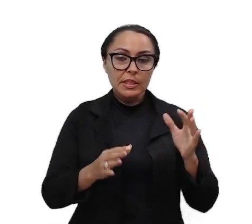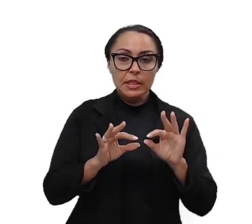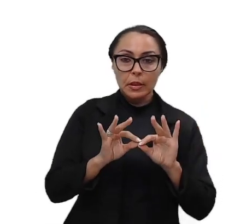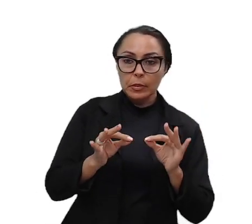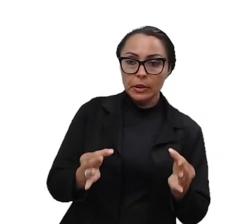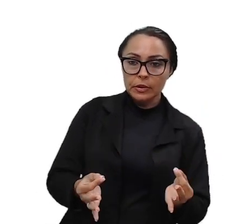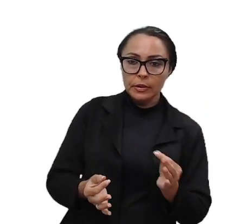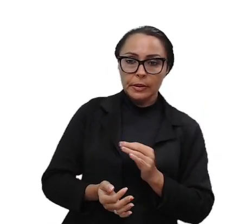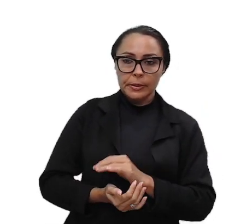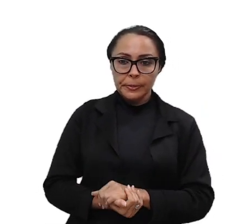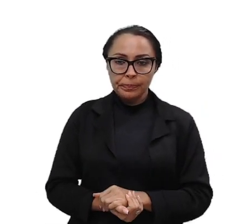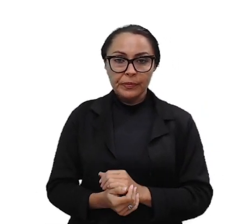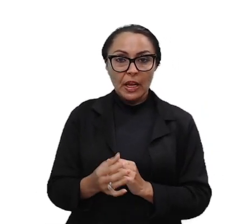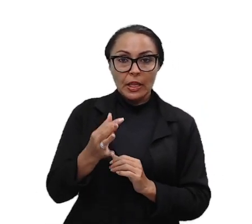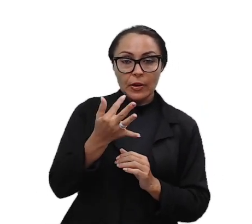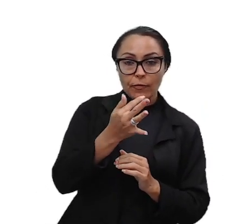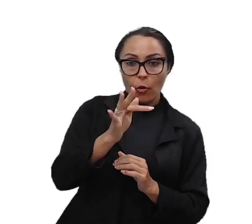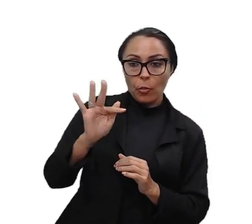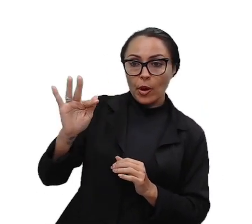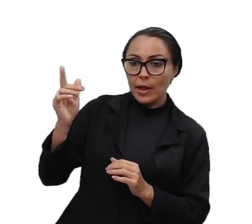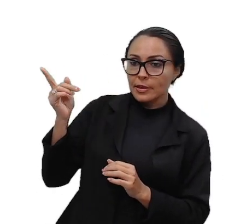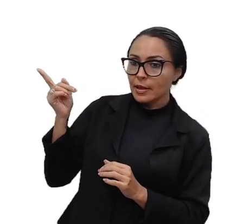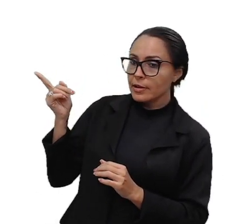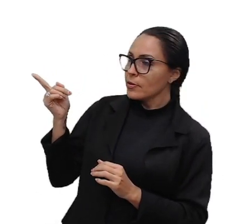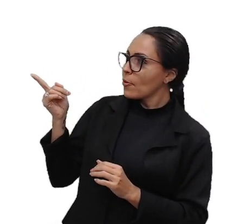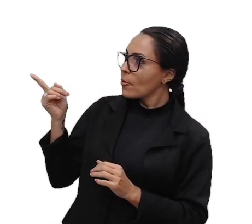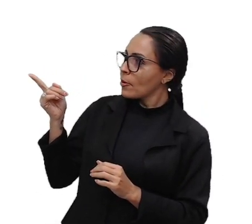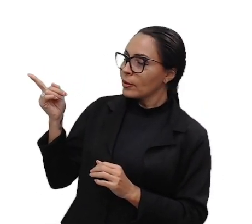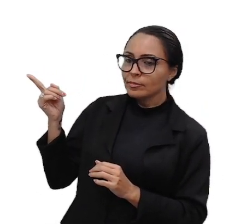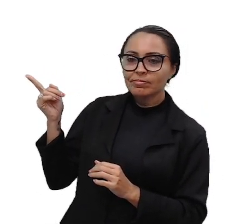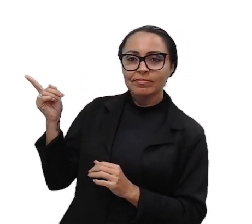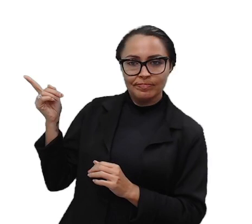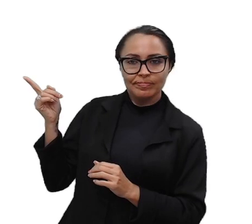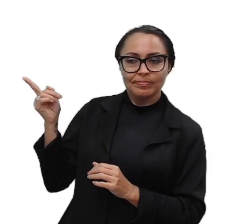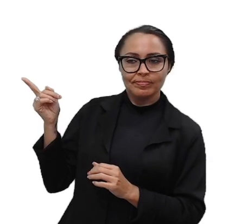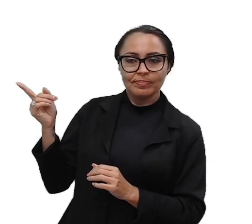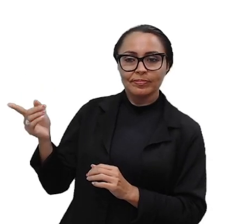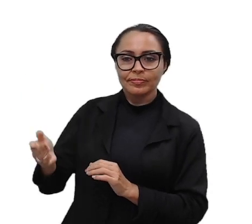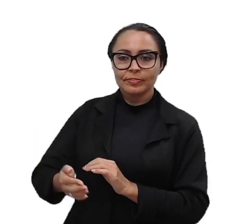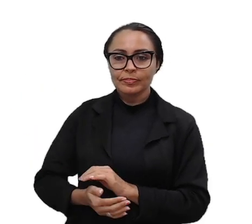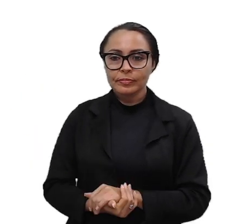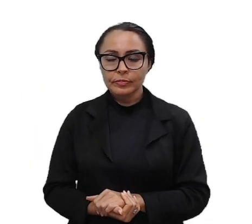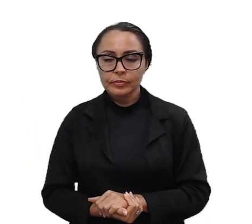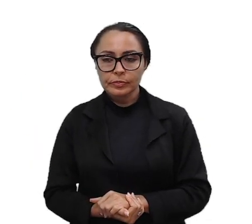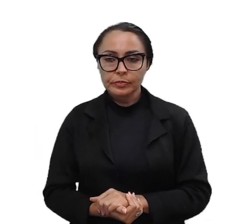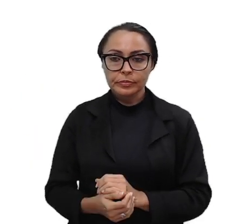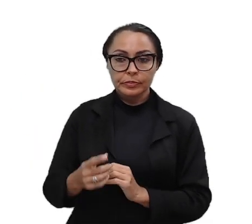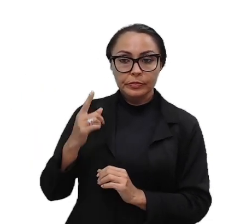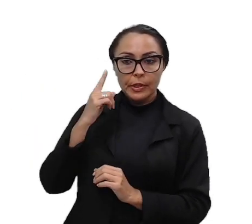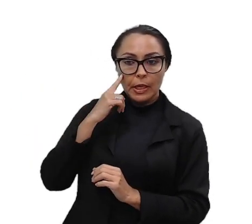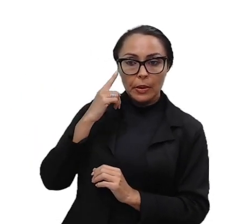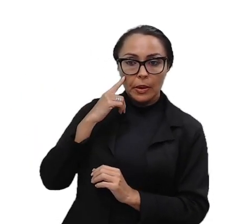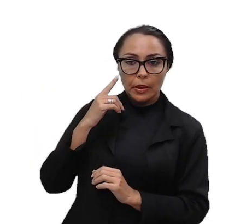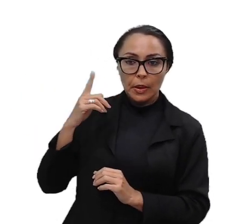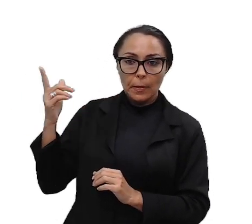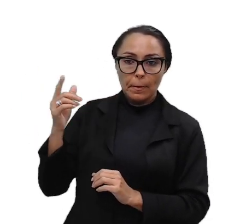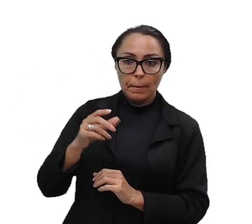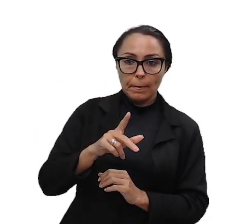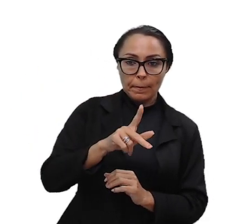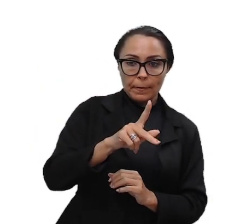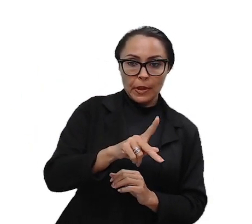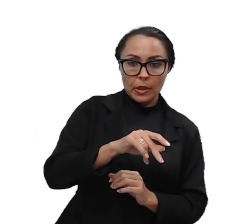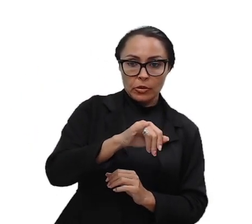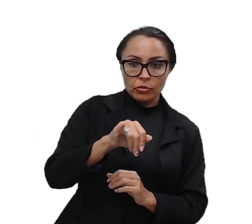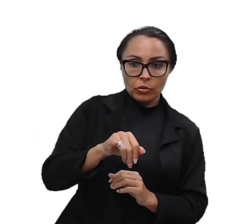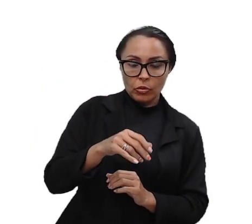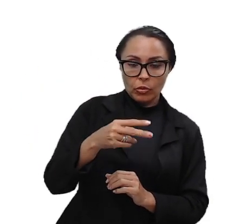simples. E a fórmula é essa, tá? Que está colocado aí. Você tem aqui a previsão de demanda, gira